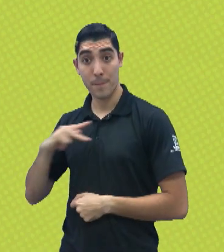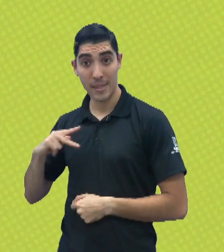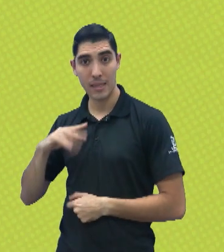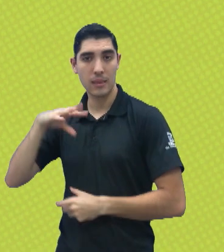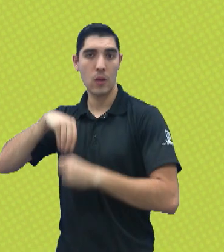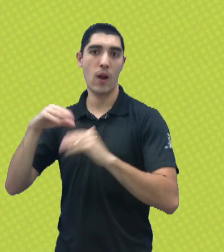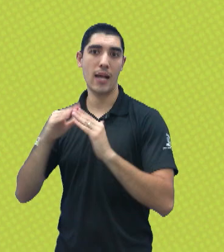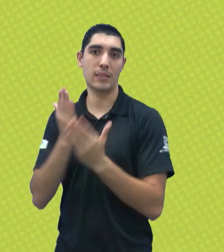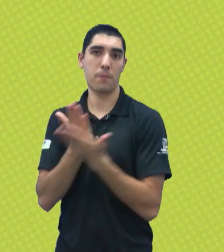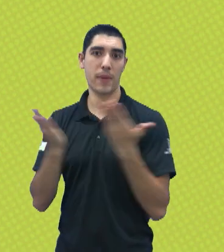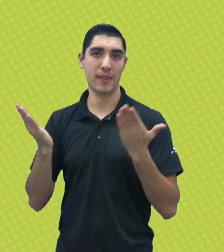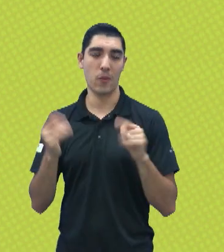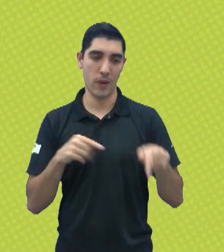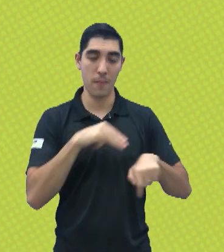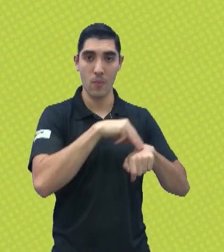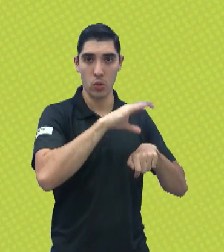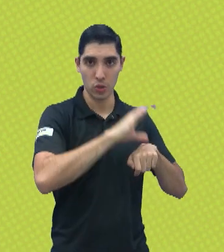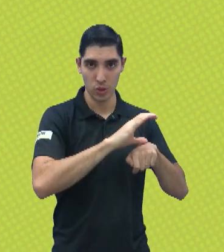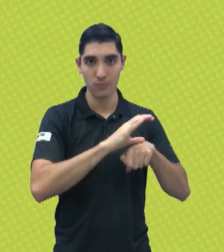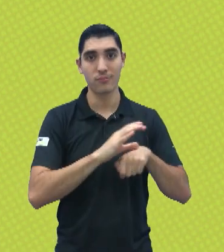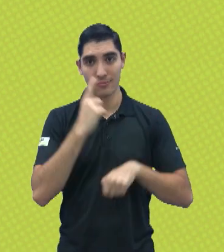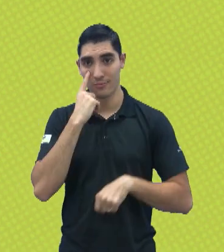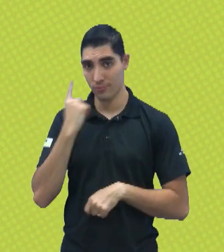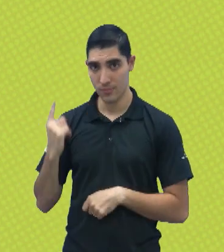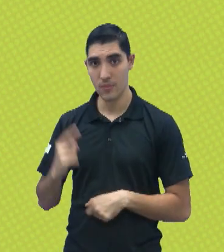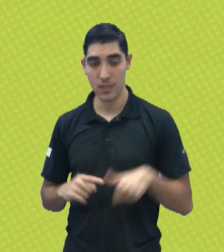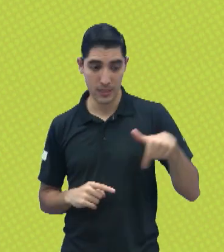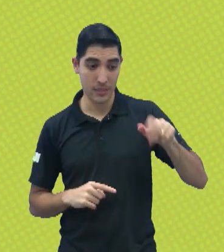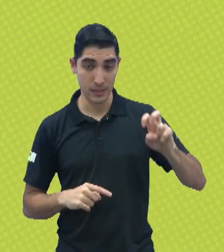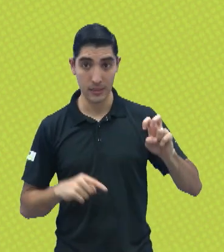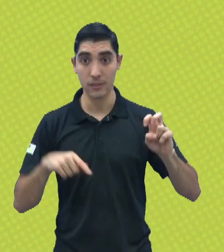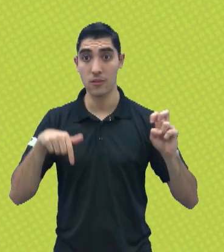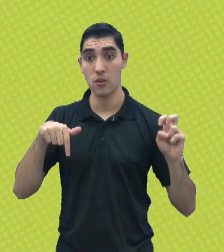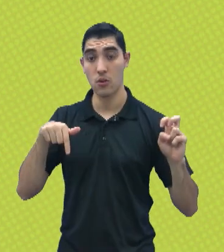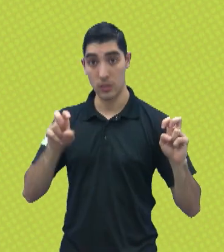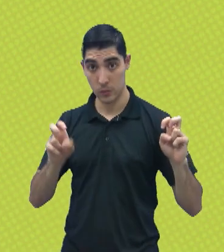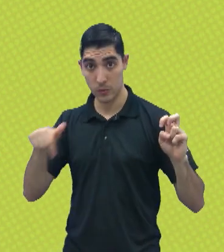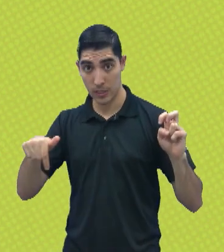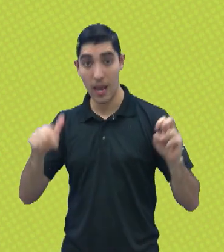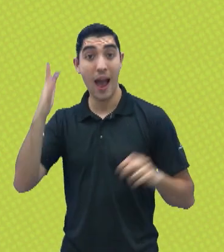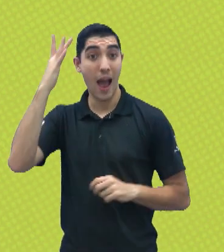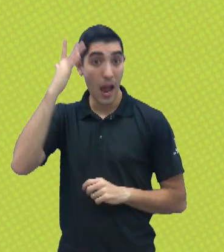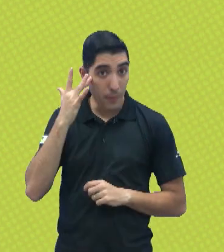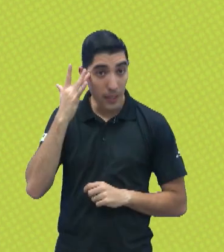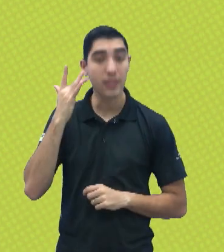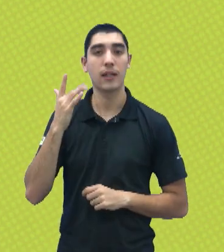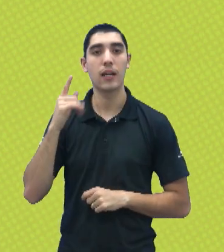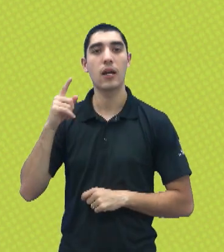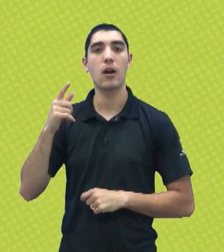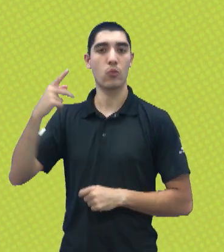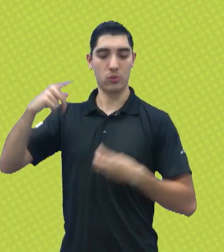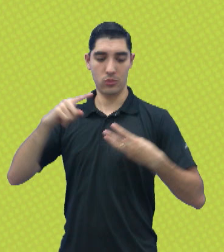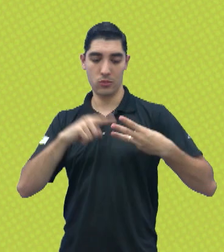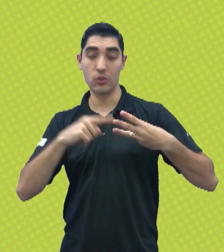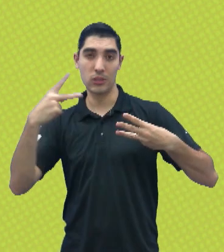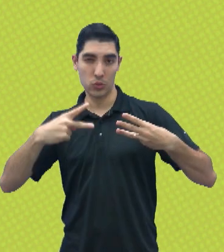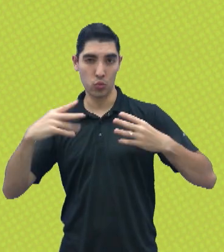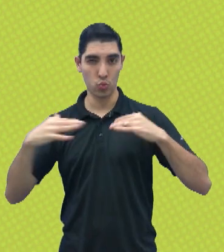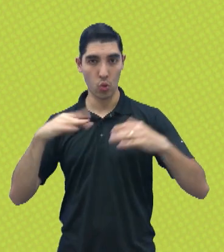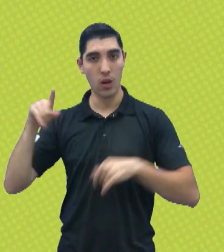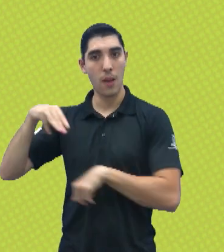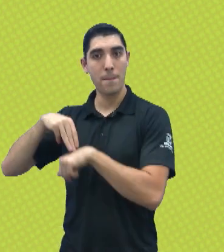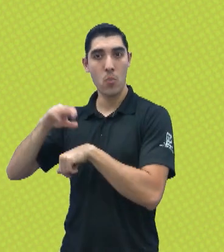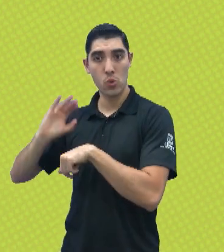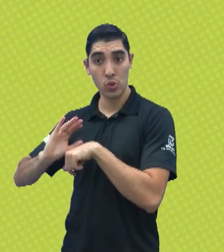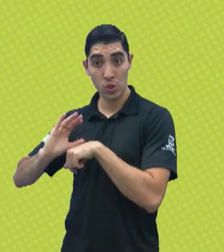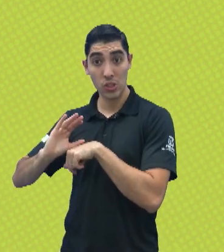Mogi, 75-57. Esse jogo foi na segunda-feira. Amanhã acontece o jogo 2 lá no Ugão. Se o Mogi